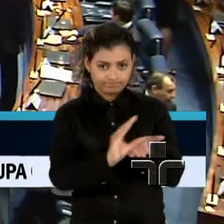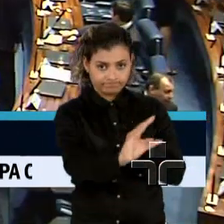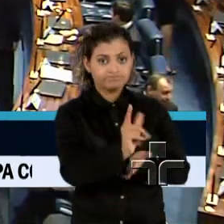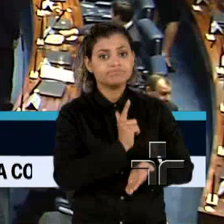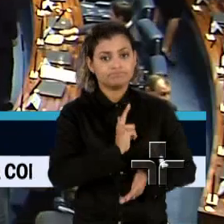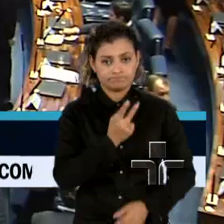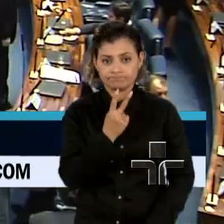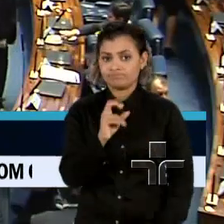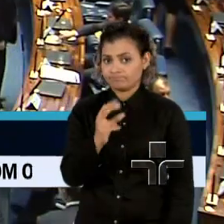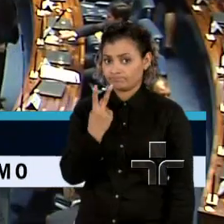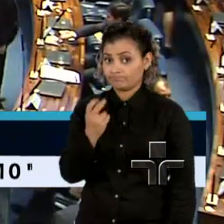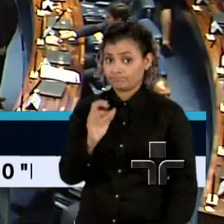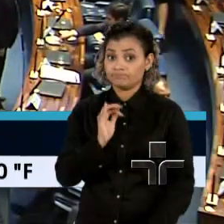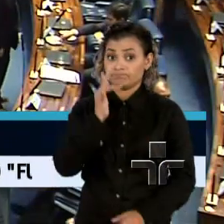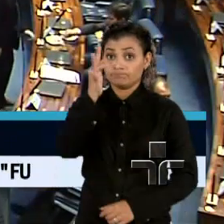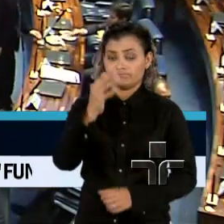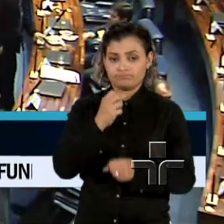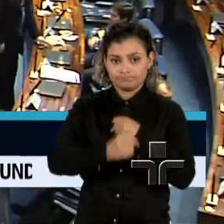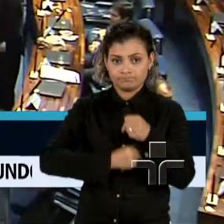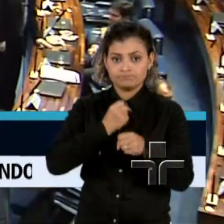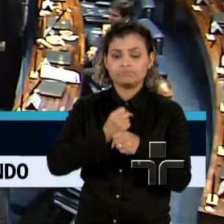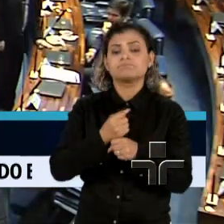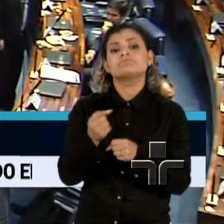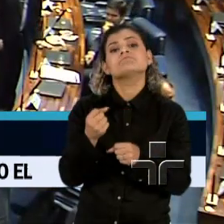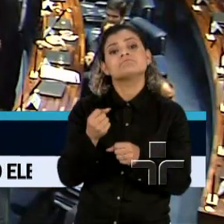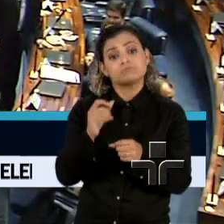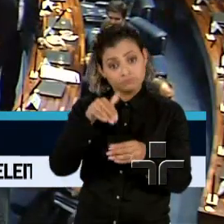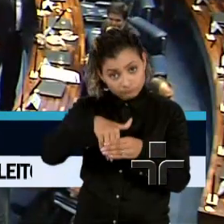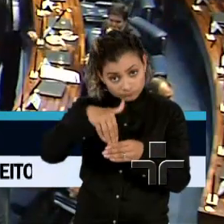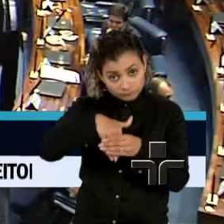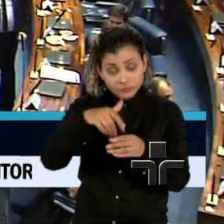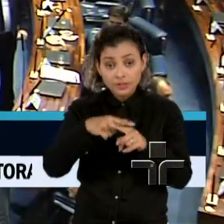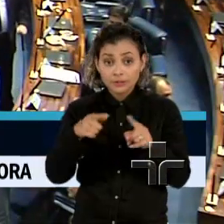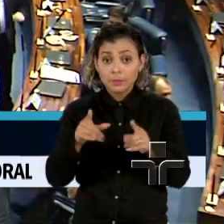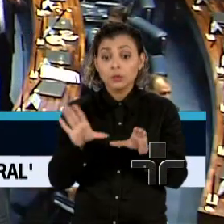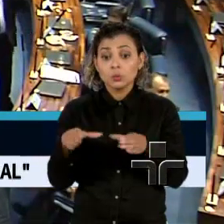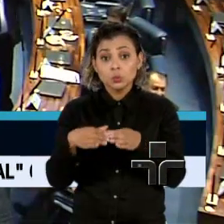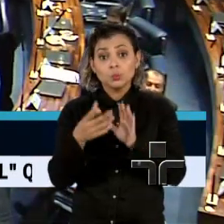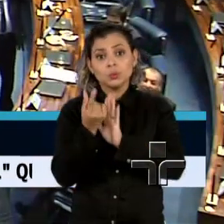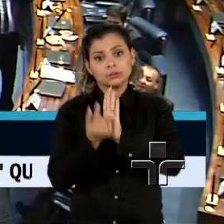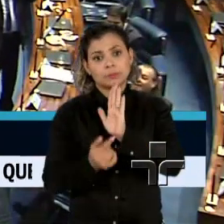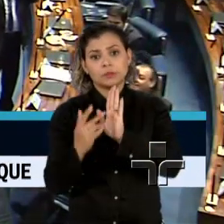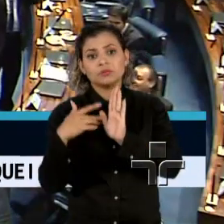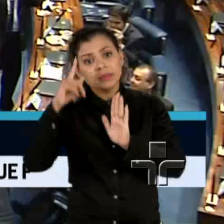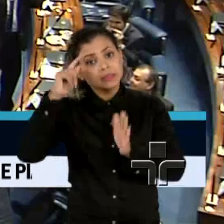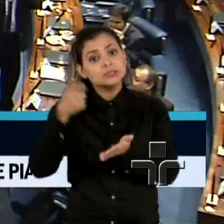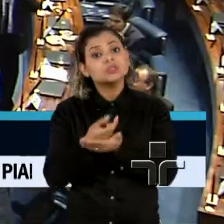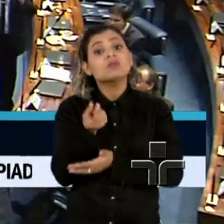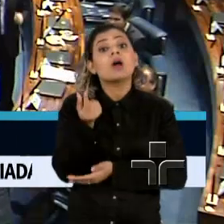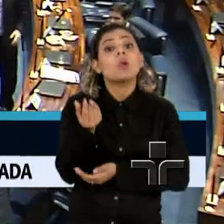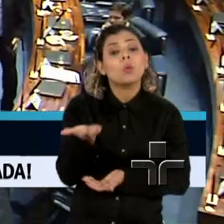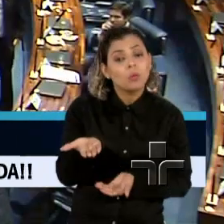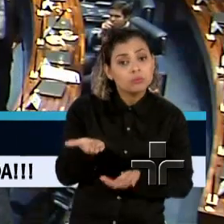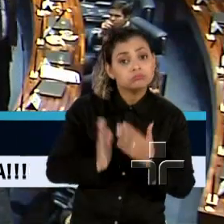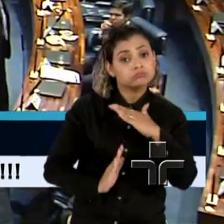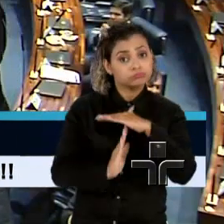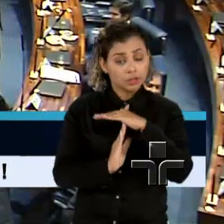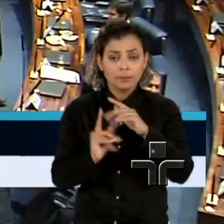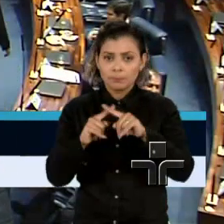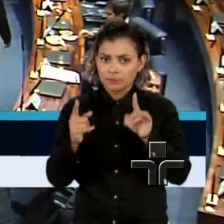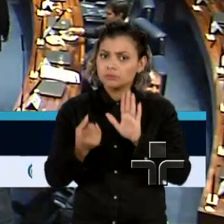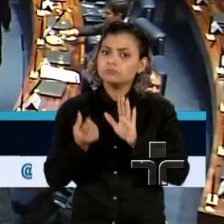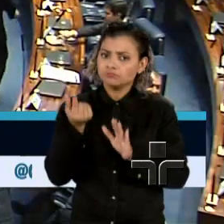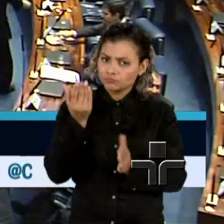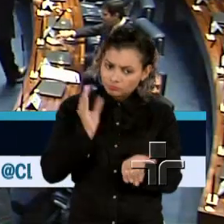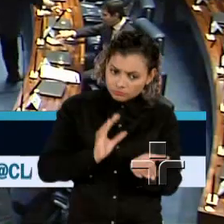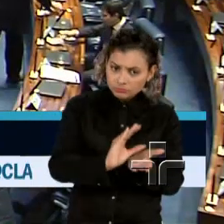eleitorais do ano que vem. Mas, como sempre, o valor será definido pela Comissão Mista de Orçamento. Para os líderes, o investimento do fundo partidário